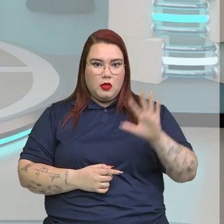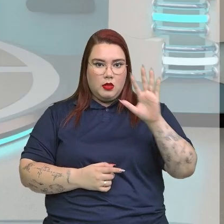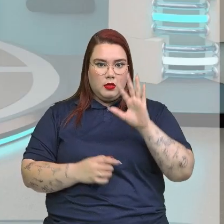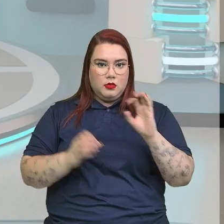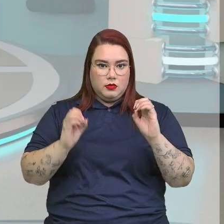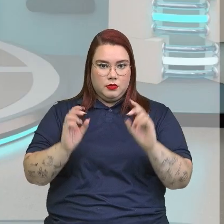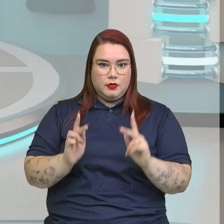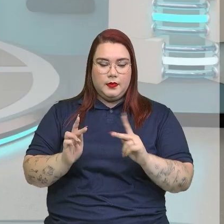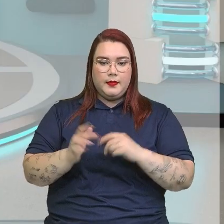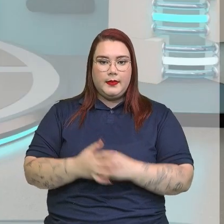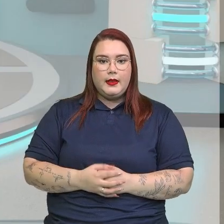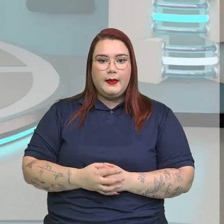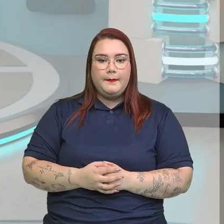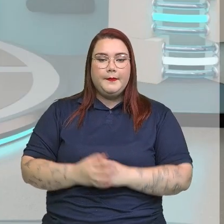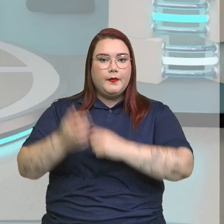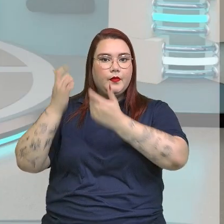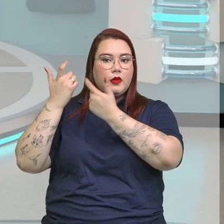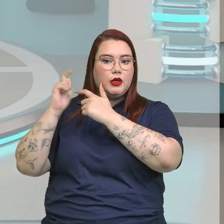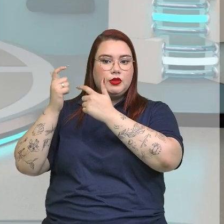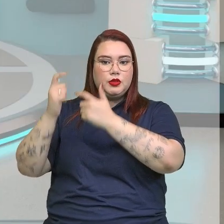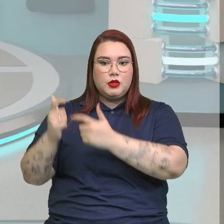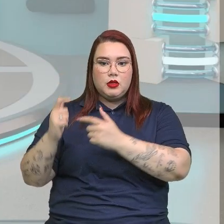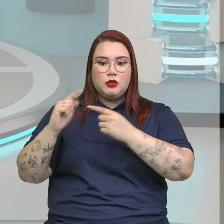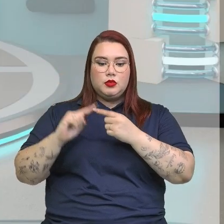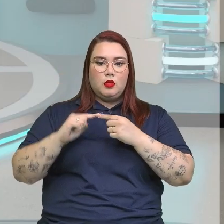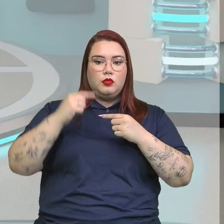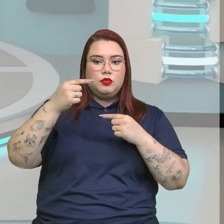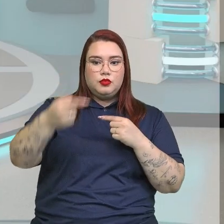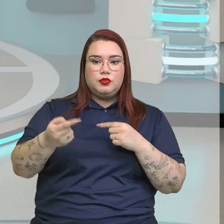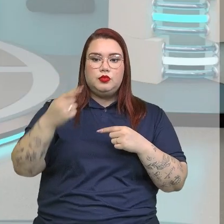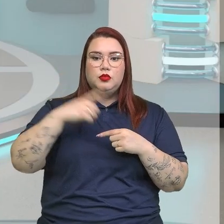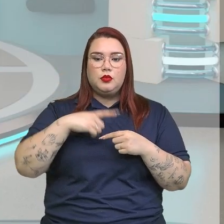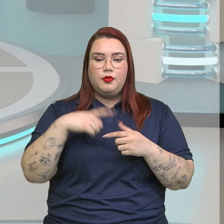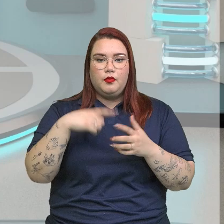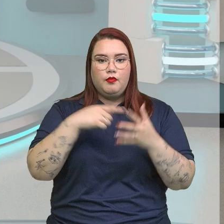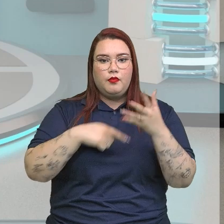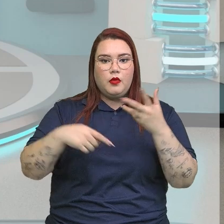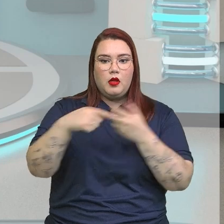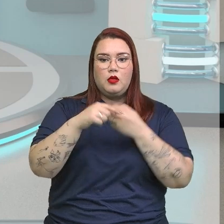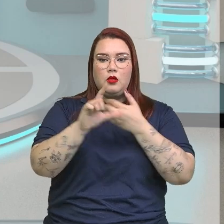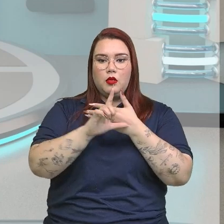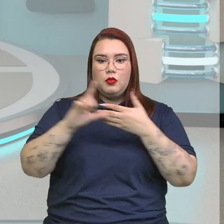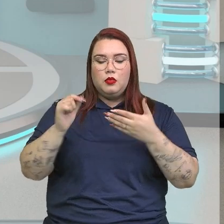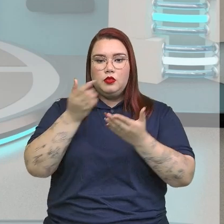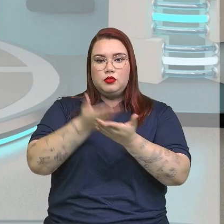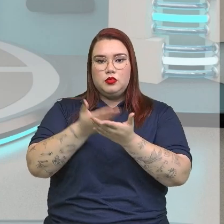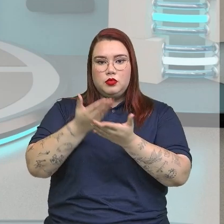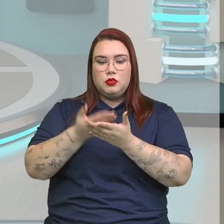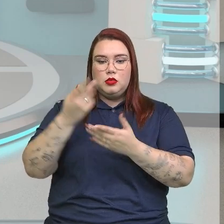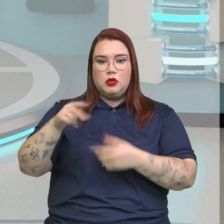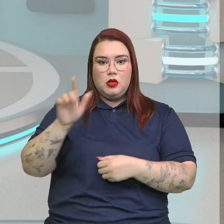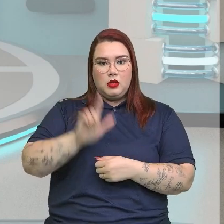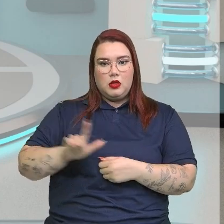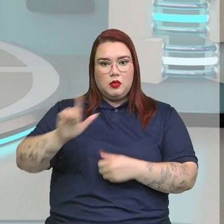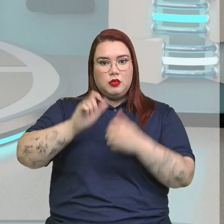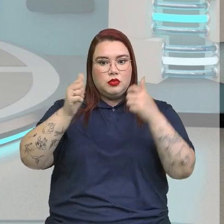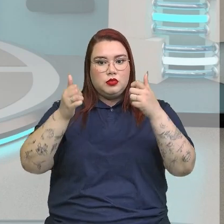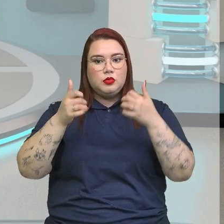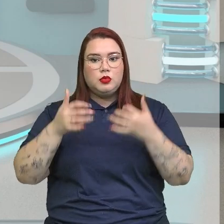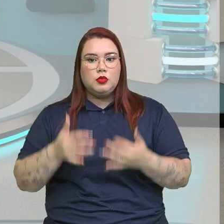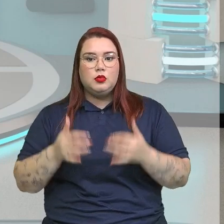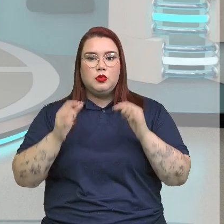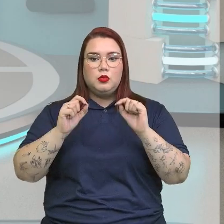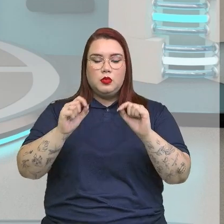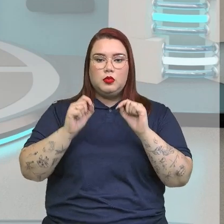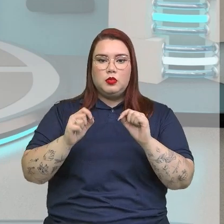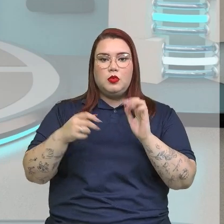a geração seguinte, nós vamos ter aí, como muitos autores, estudiosos da literatura costumam afirmar, o apuro